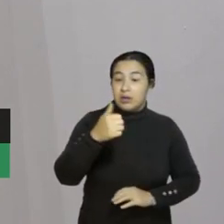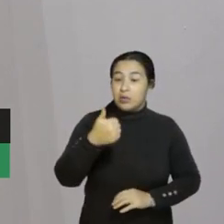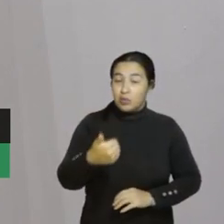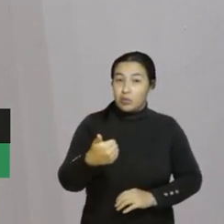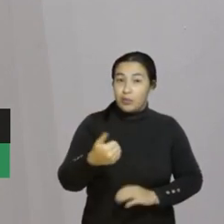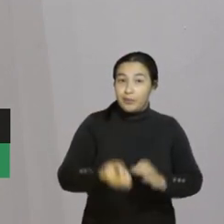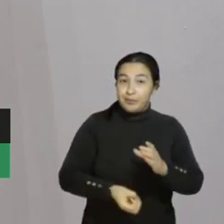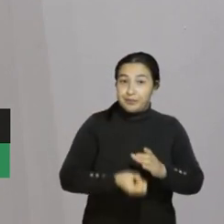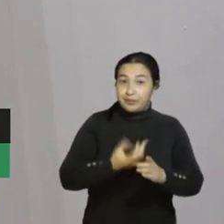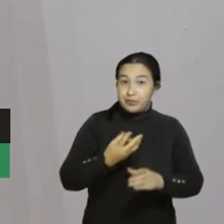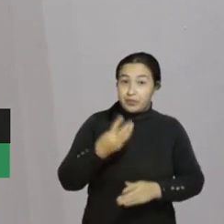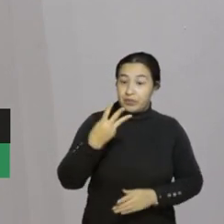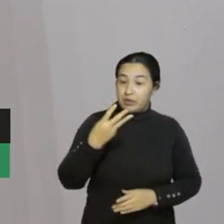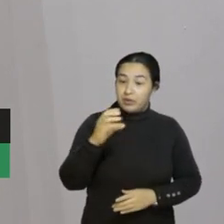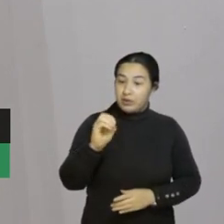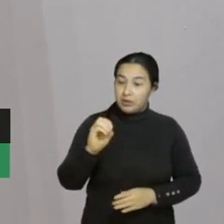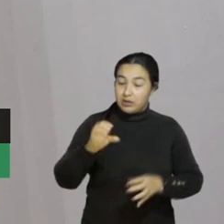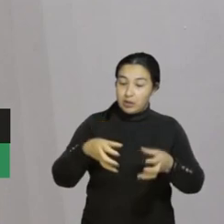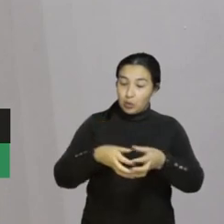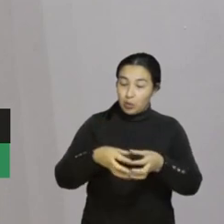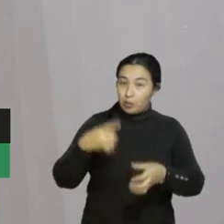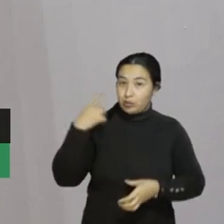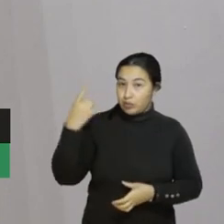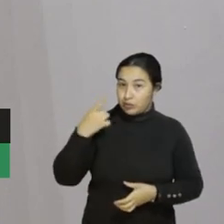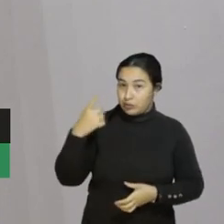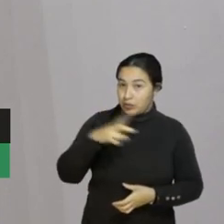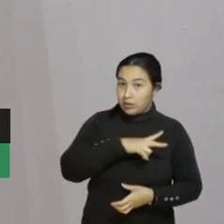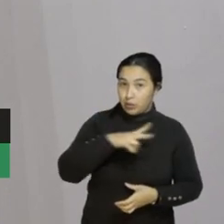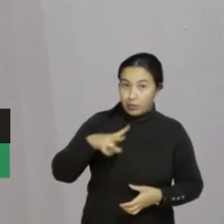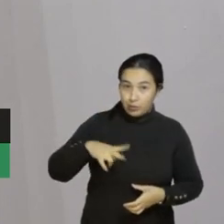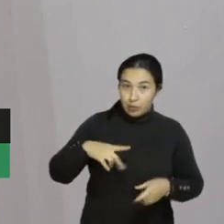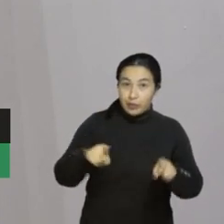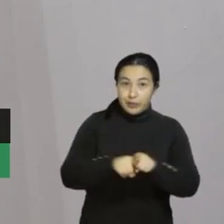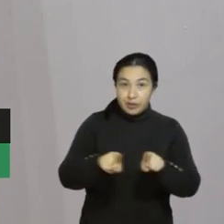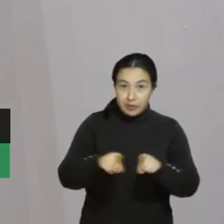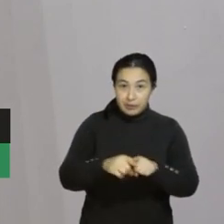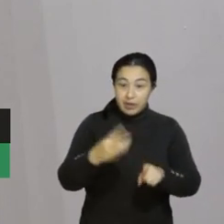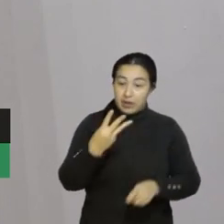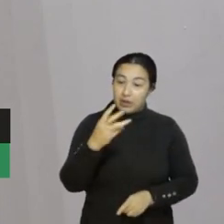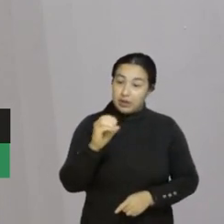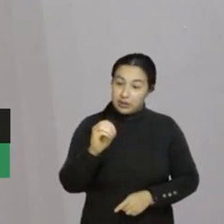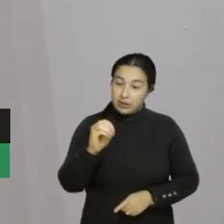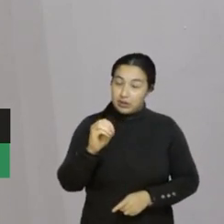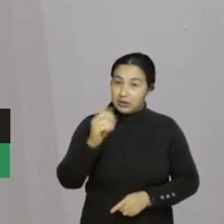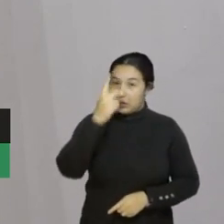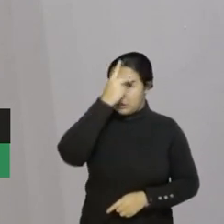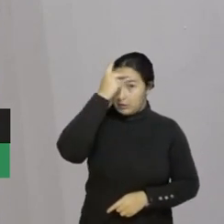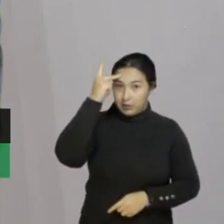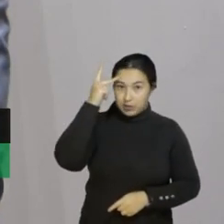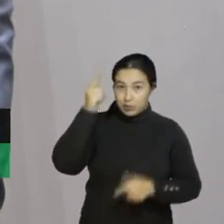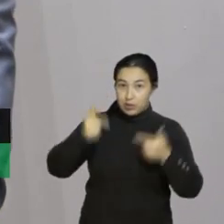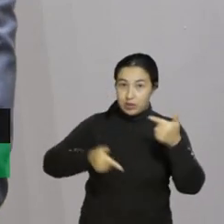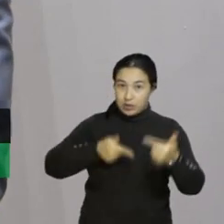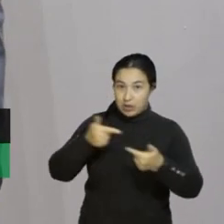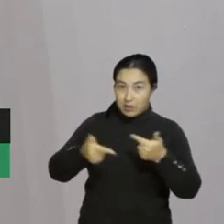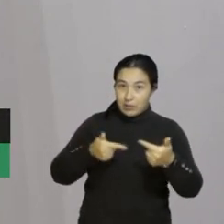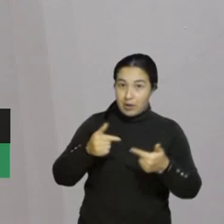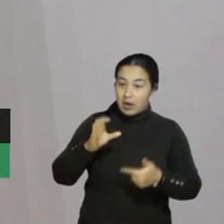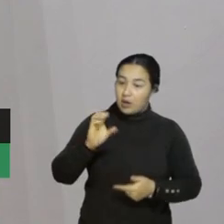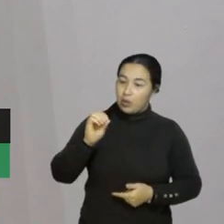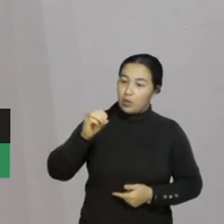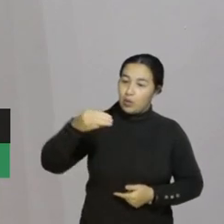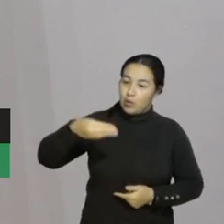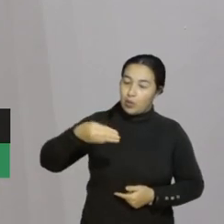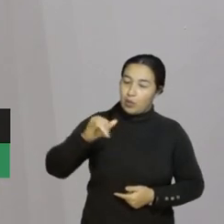30 cargos de defensor e de 30 comissionados, onde eles têm autonomia para